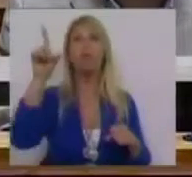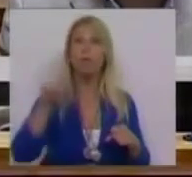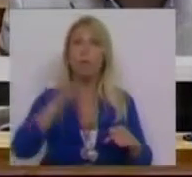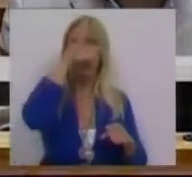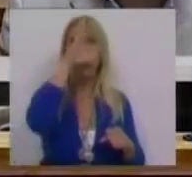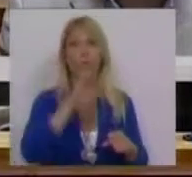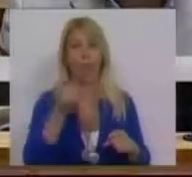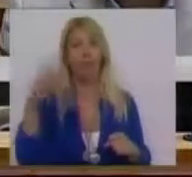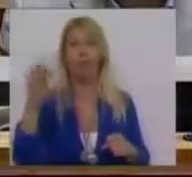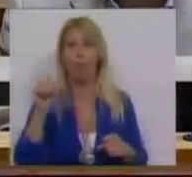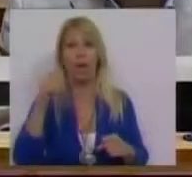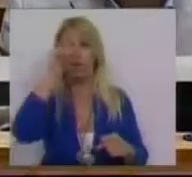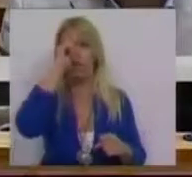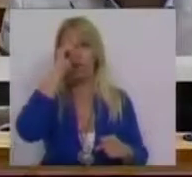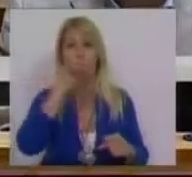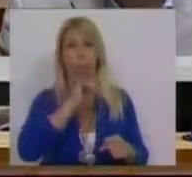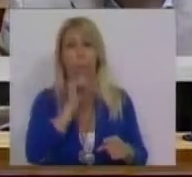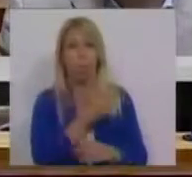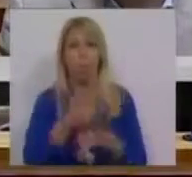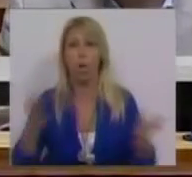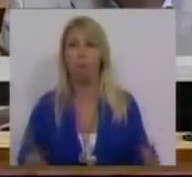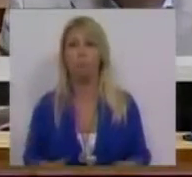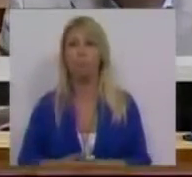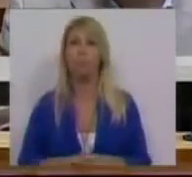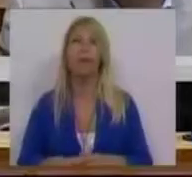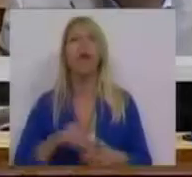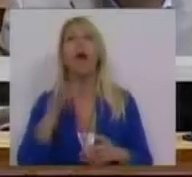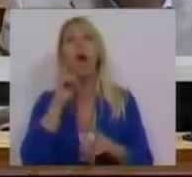não respeitou, repor aquilo que foi